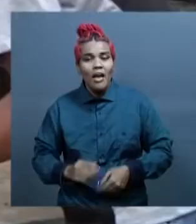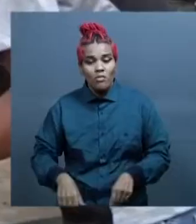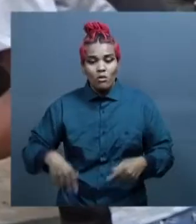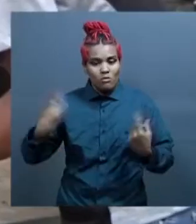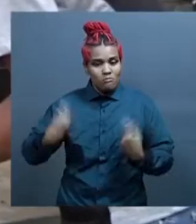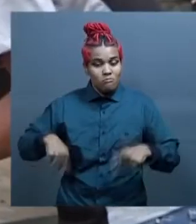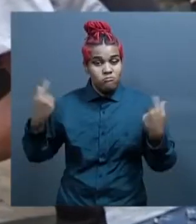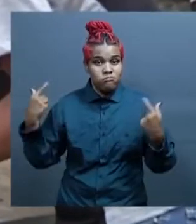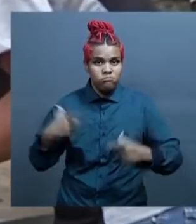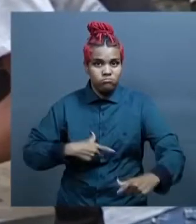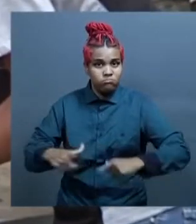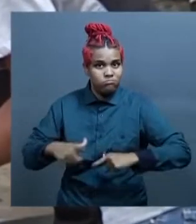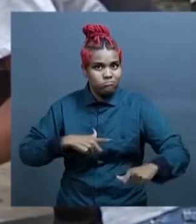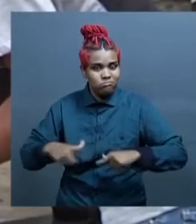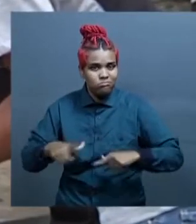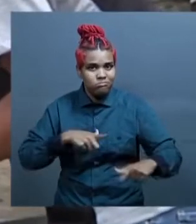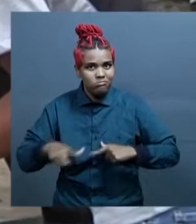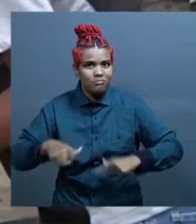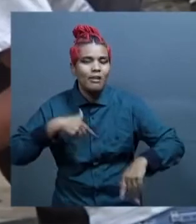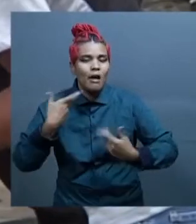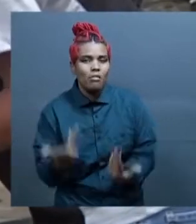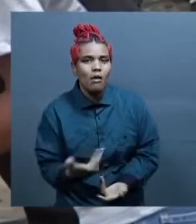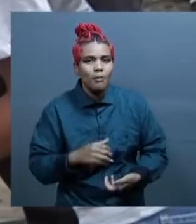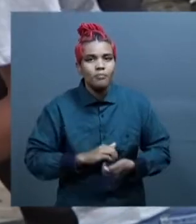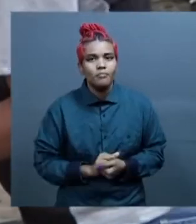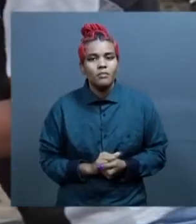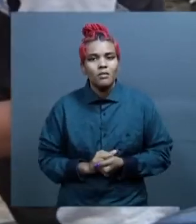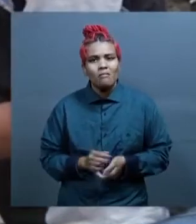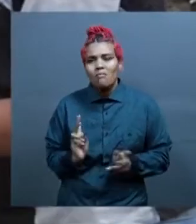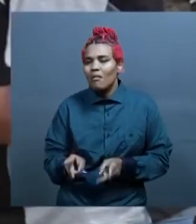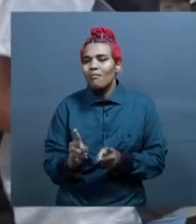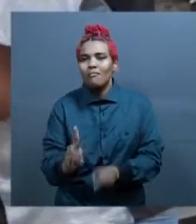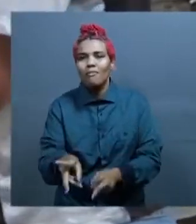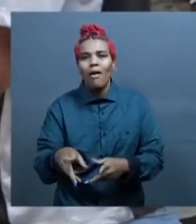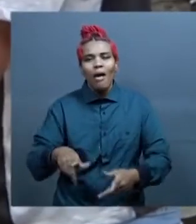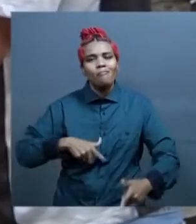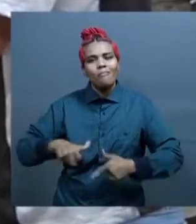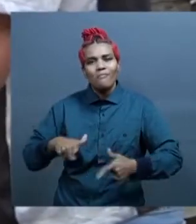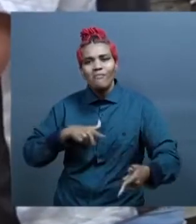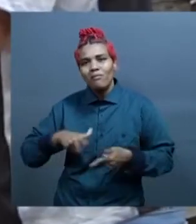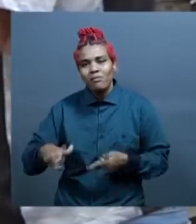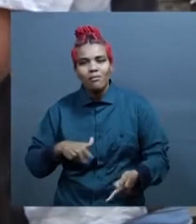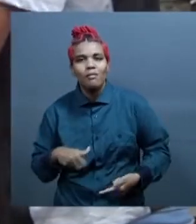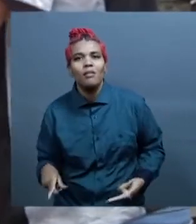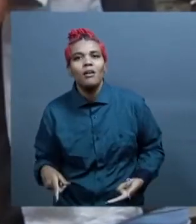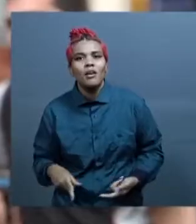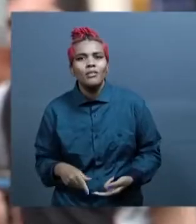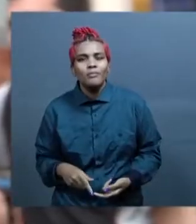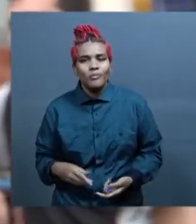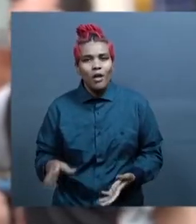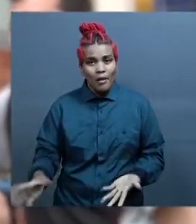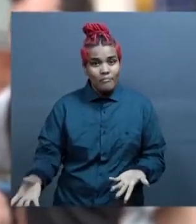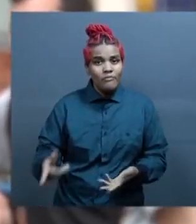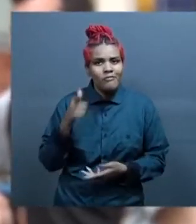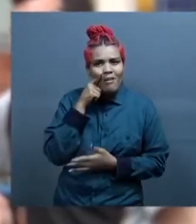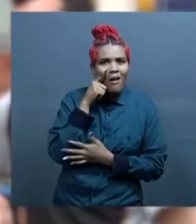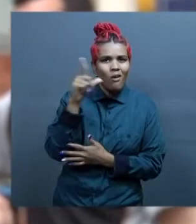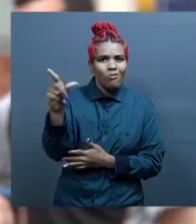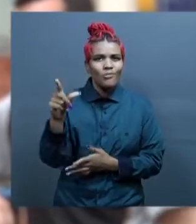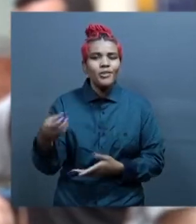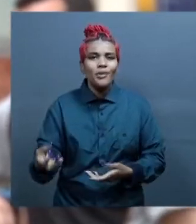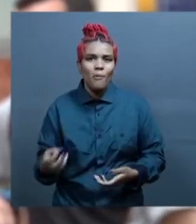muito a mobilização segue a todo vapor os estudantes conseguiram até patrocínio o alexander